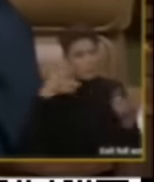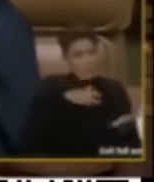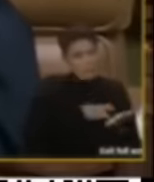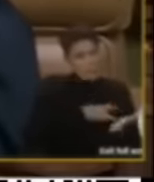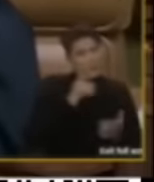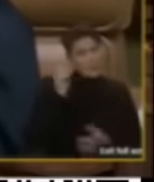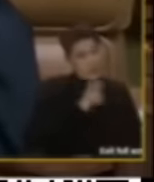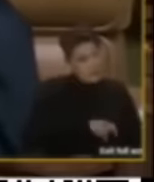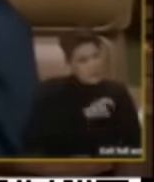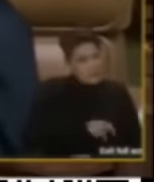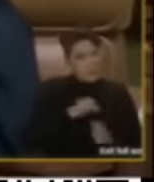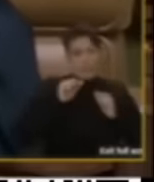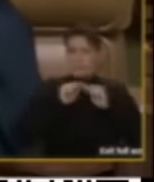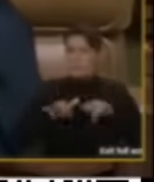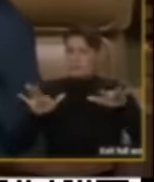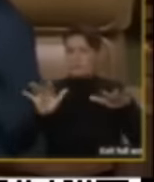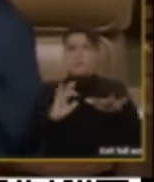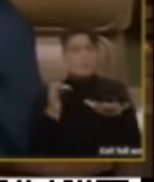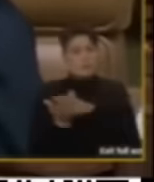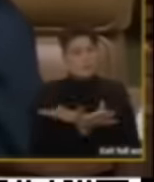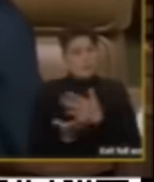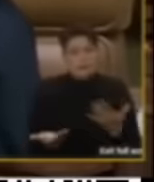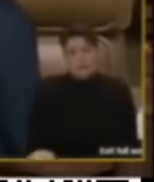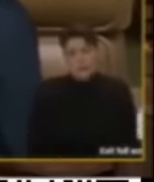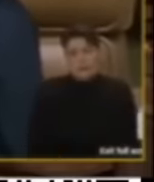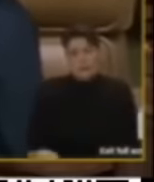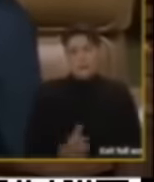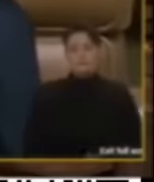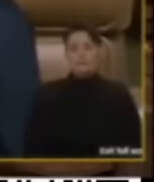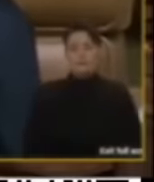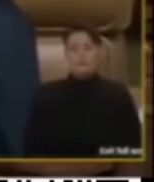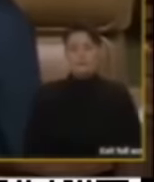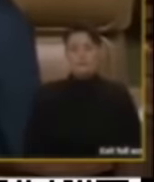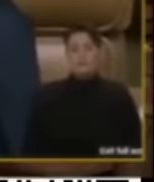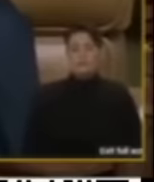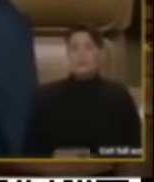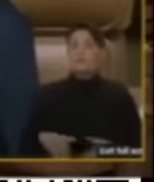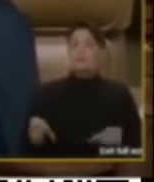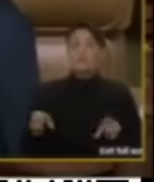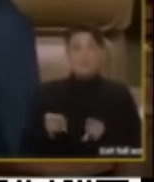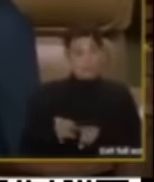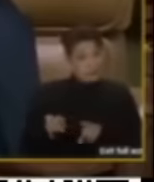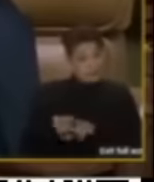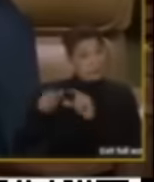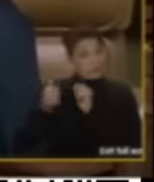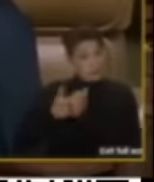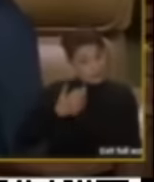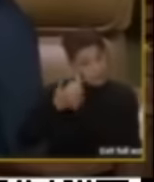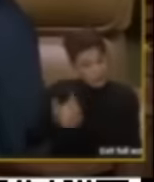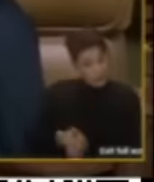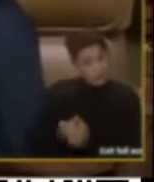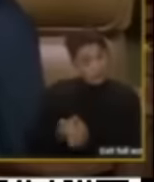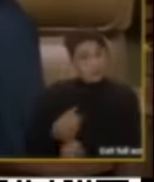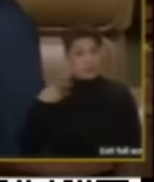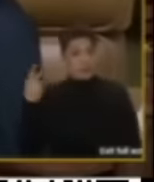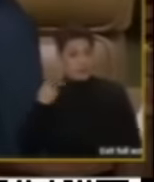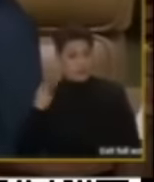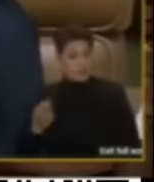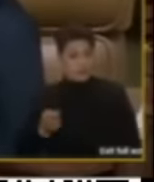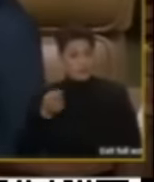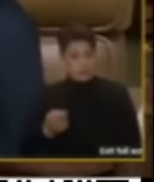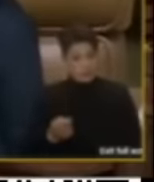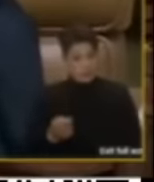alguns falam personalística, não é? Mas eu acredito que nós temos de dar os nomes devidamente àquilo que